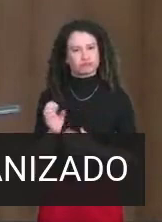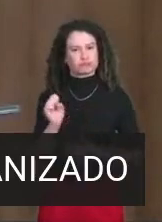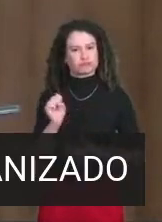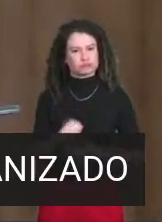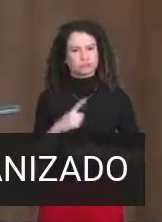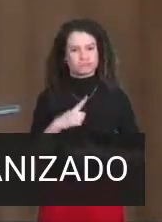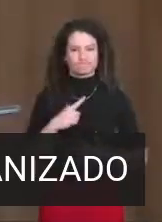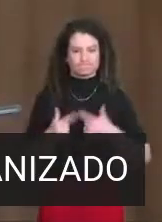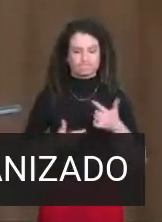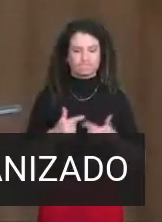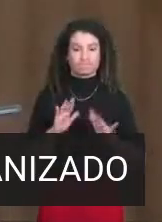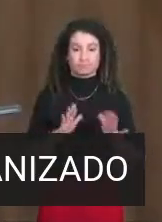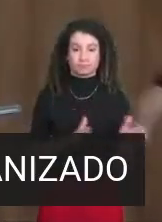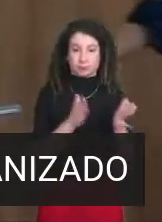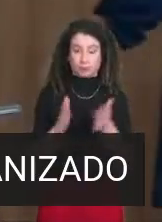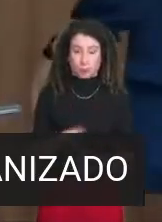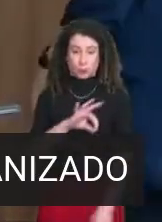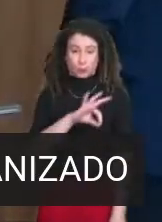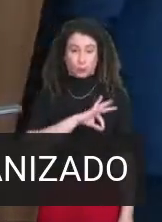Polícias.